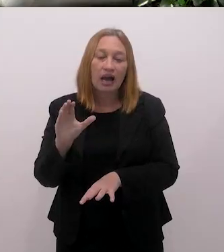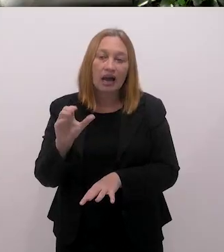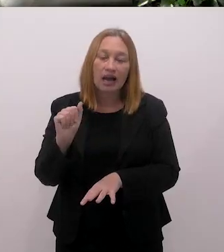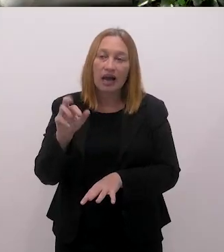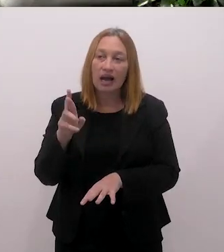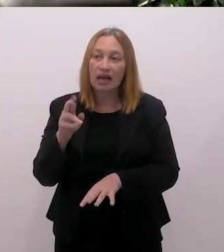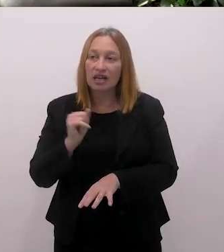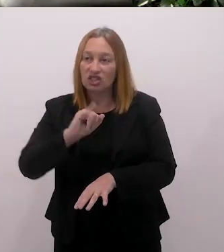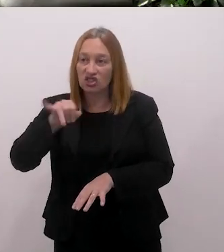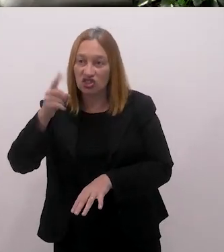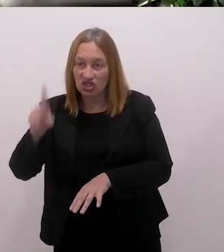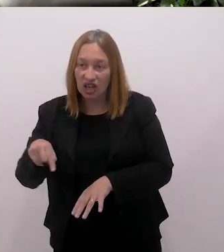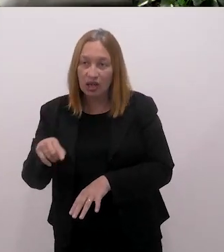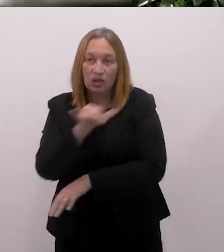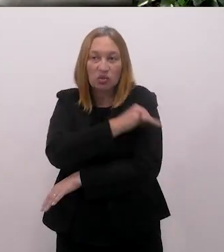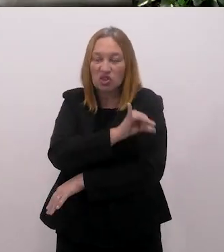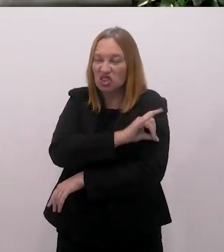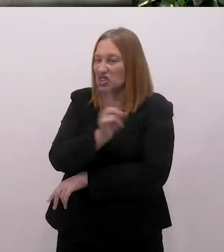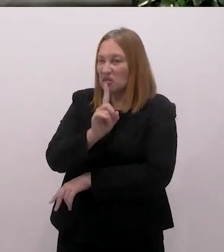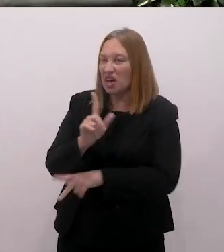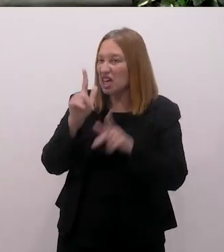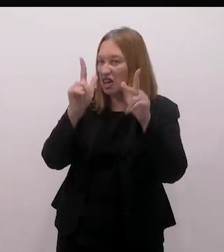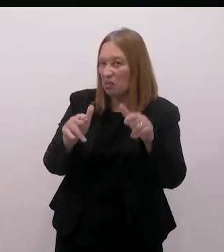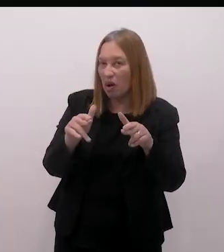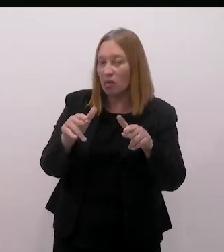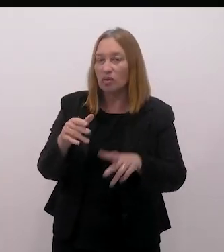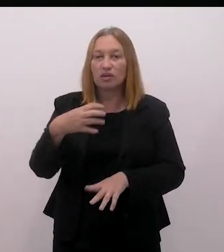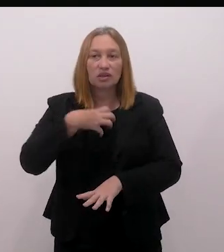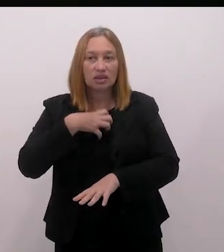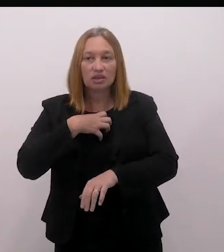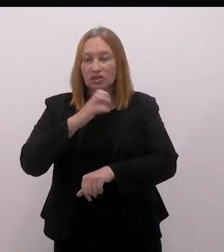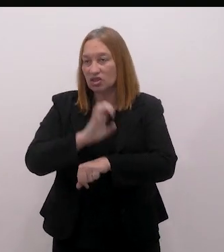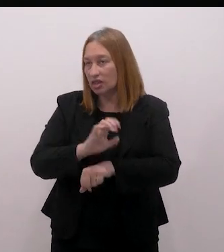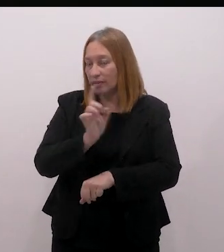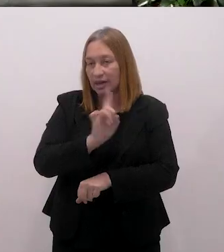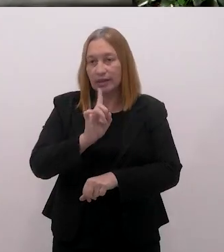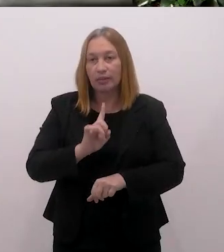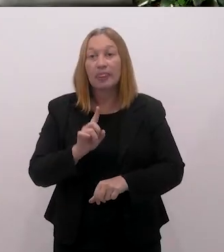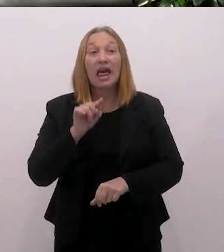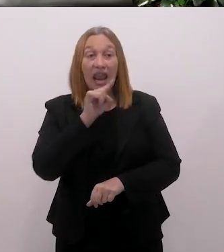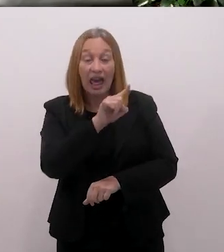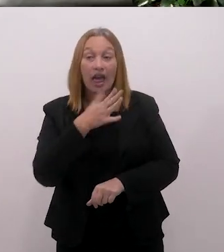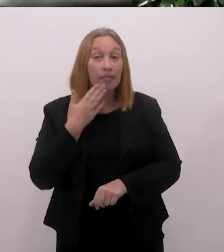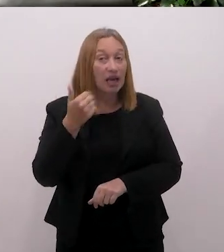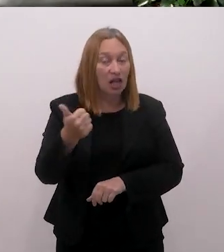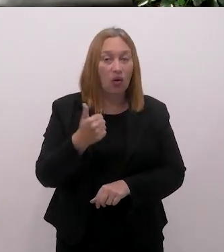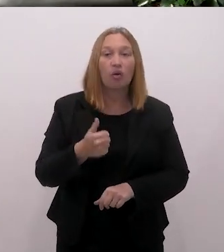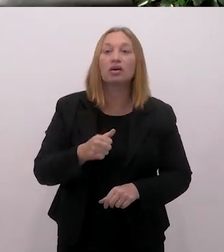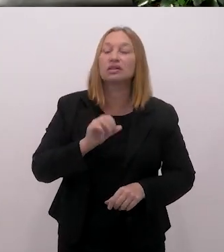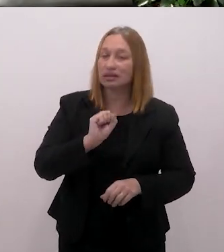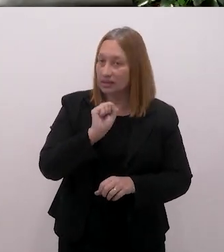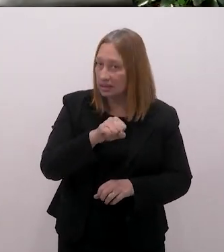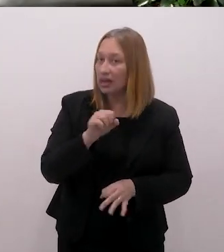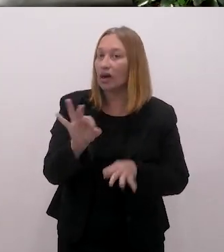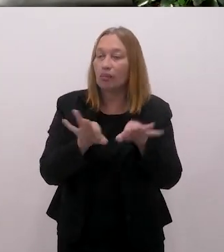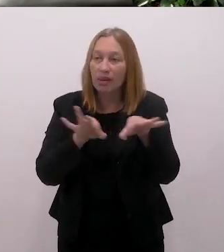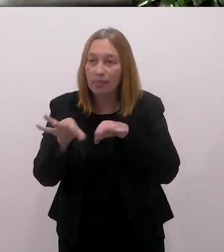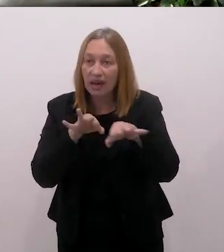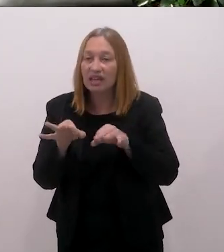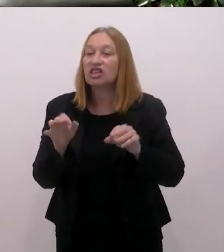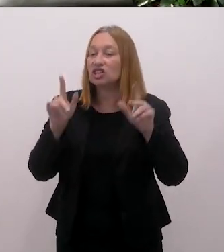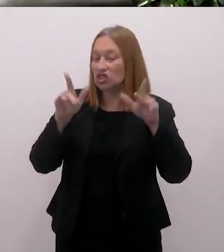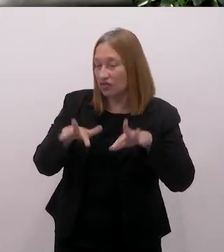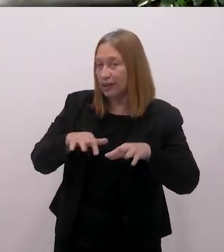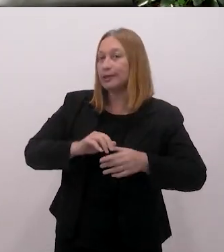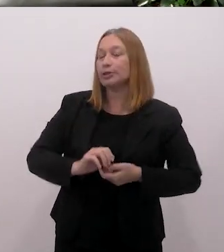bastante, né? Tem bastante. Mas dizem que o acarajé do Rio de Janeiro não é como o acarajé de Salvador, né? Que o acarajé de Salvador, que é o talro, né? É o